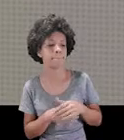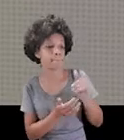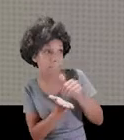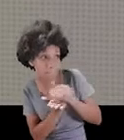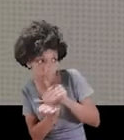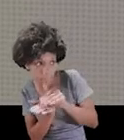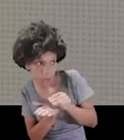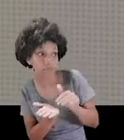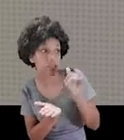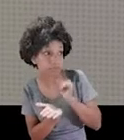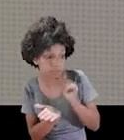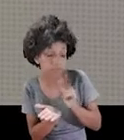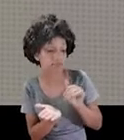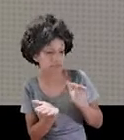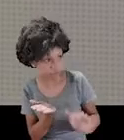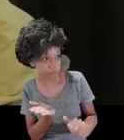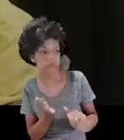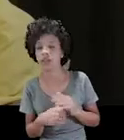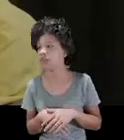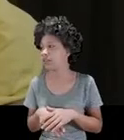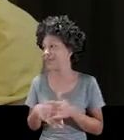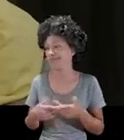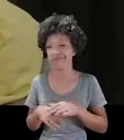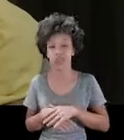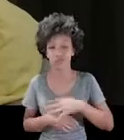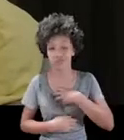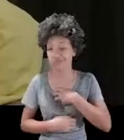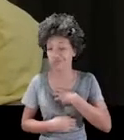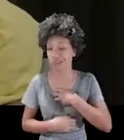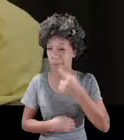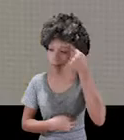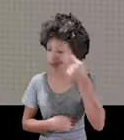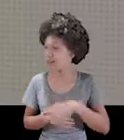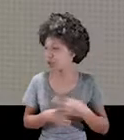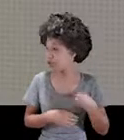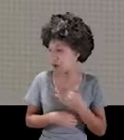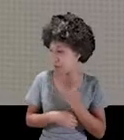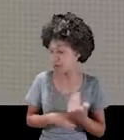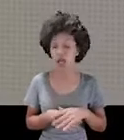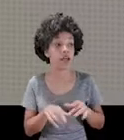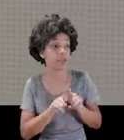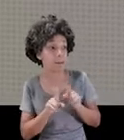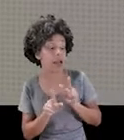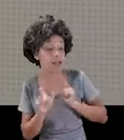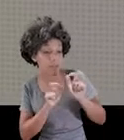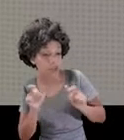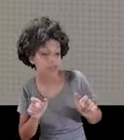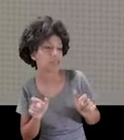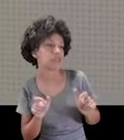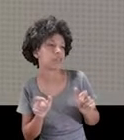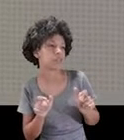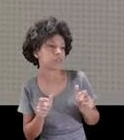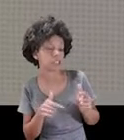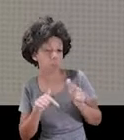as Crianças para fora do país que pior ainda temos que pensar que vai ficar sem seu filho tem as pessoas que pegaram muita